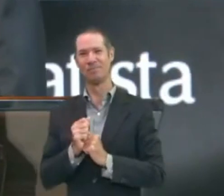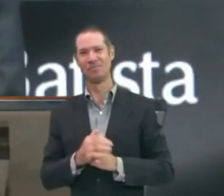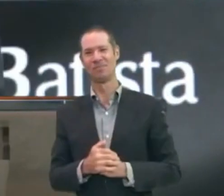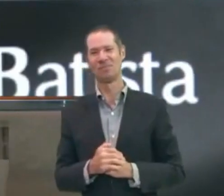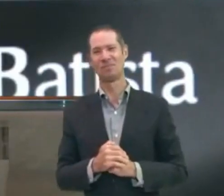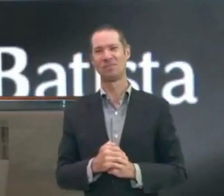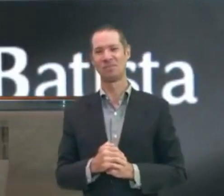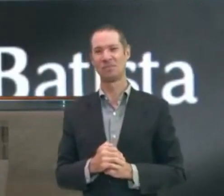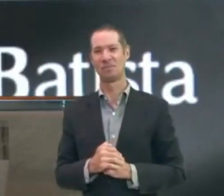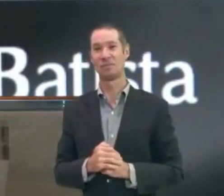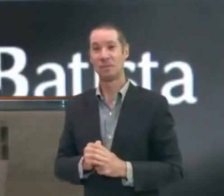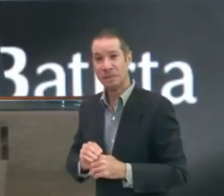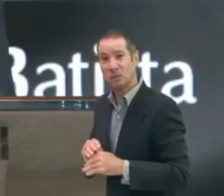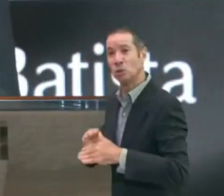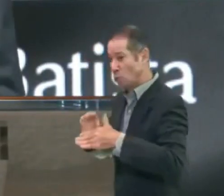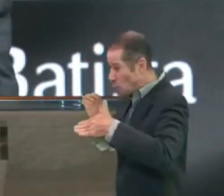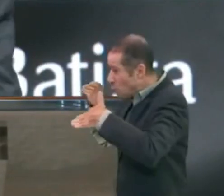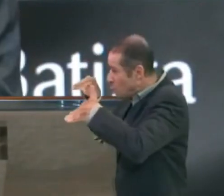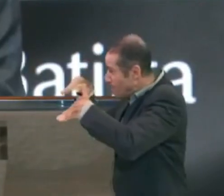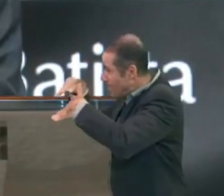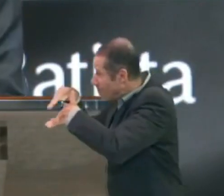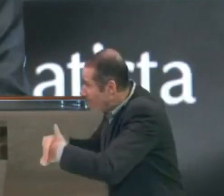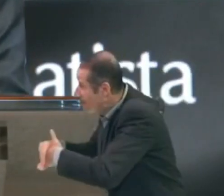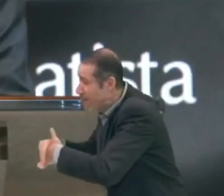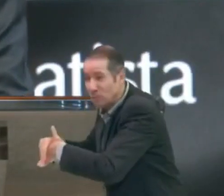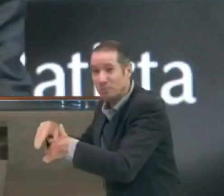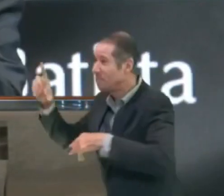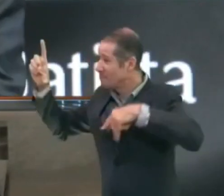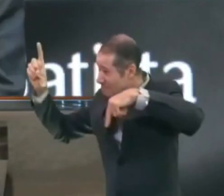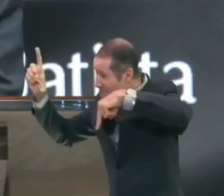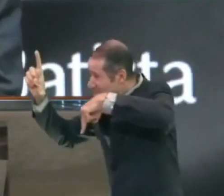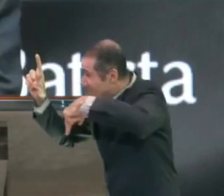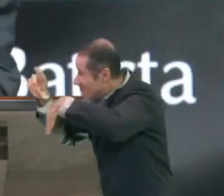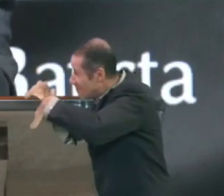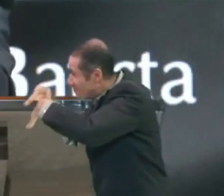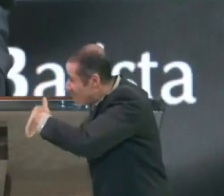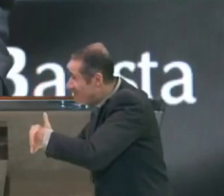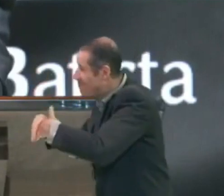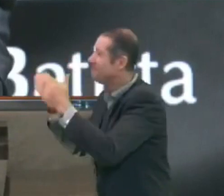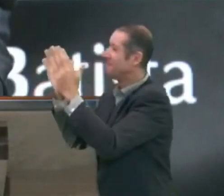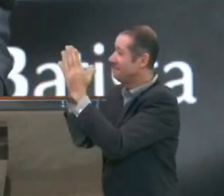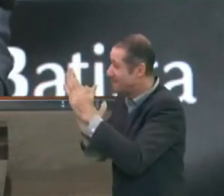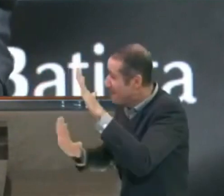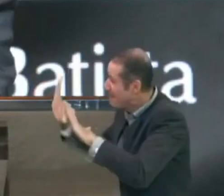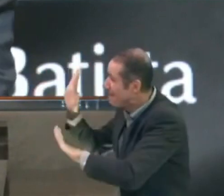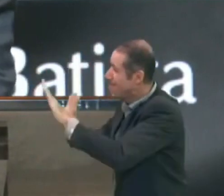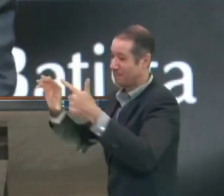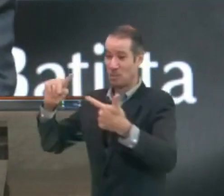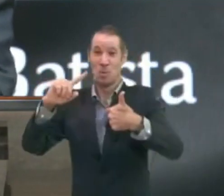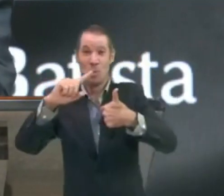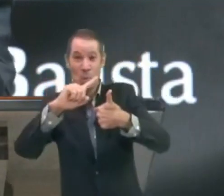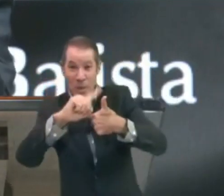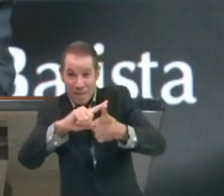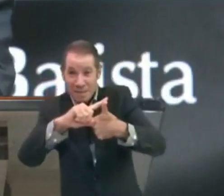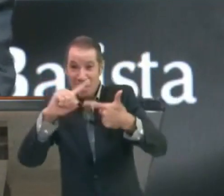colocar submisso na mão do Senhor. Olha só, ele vai em adoração, ele